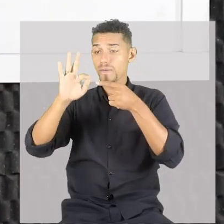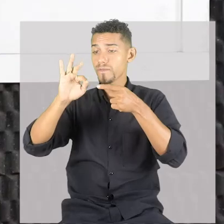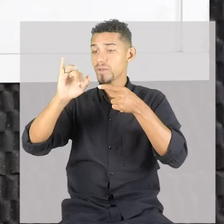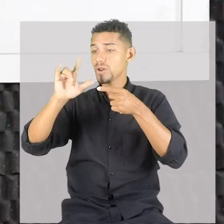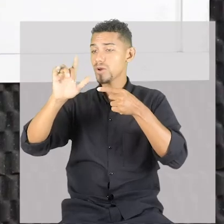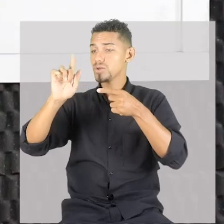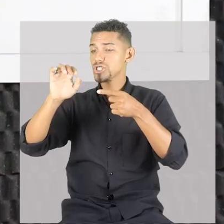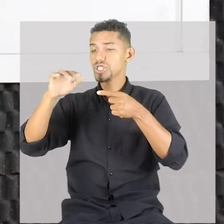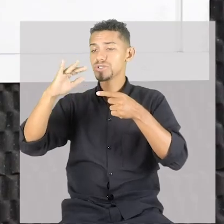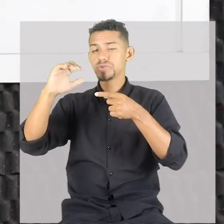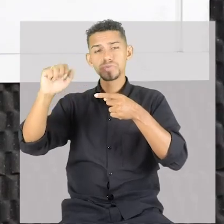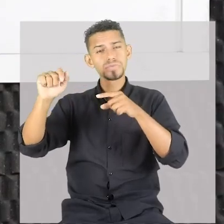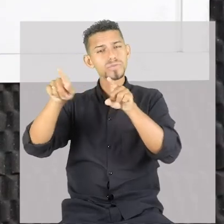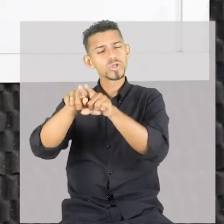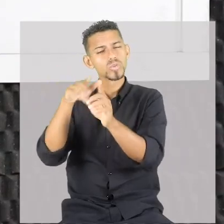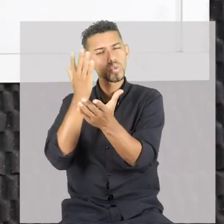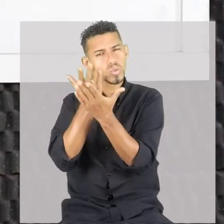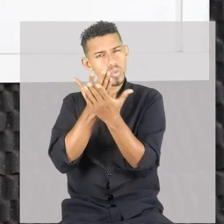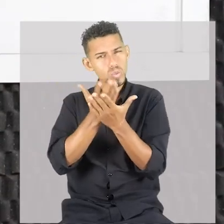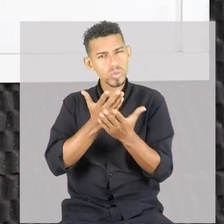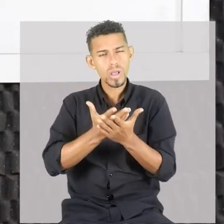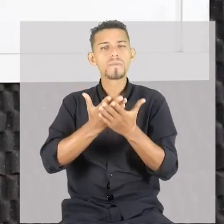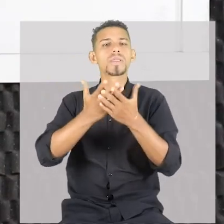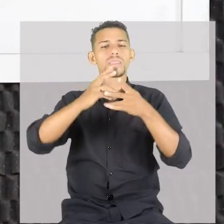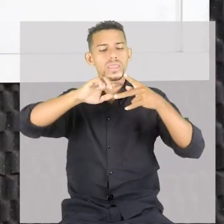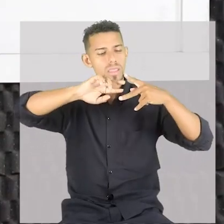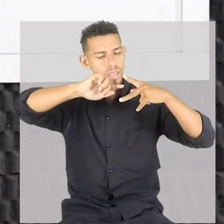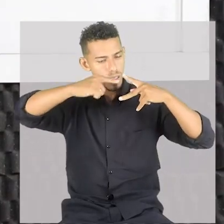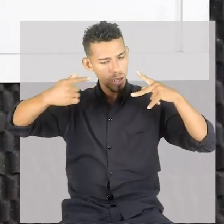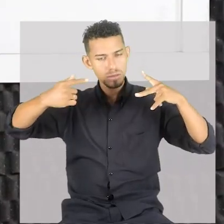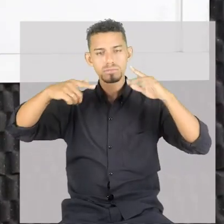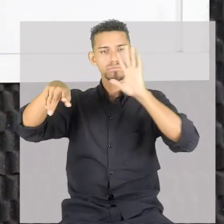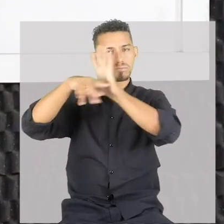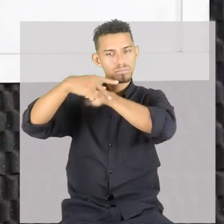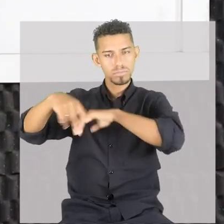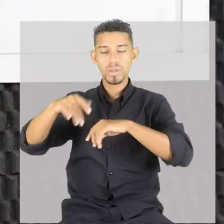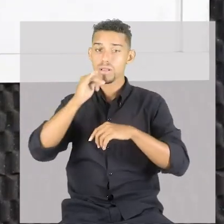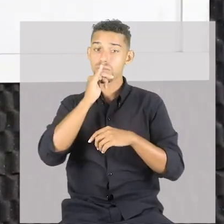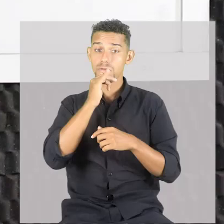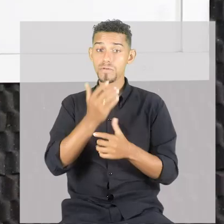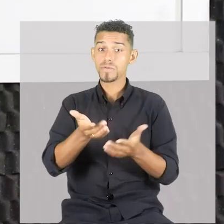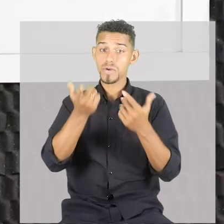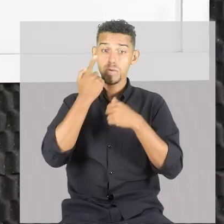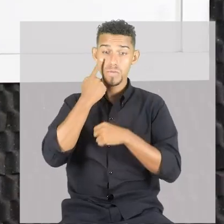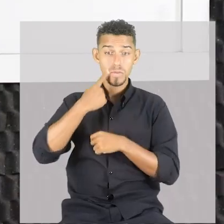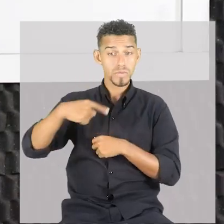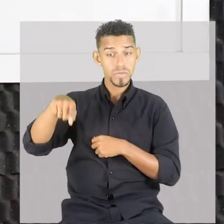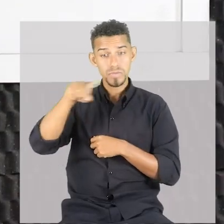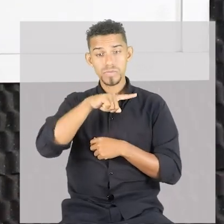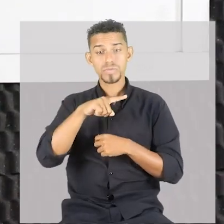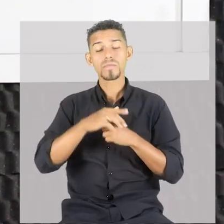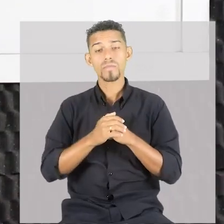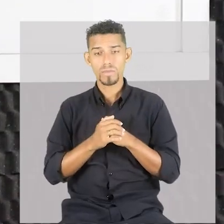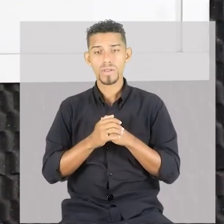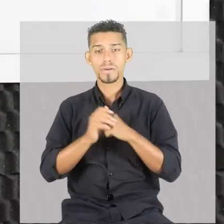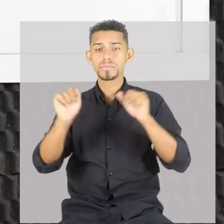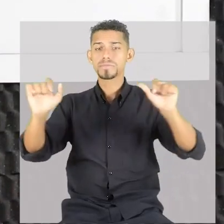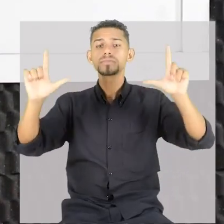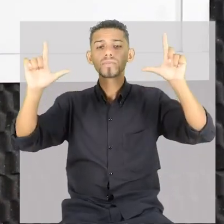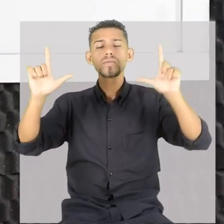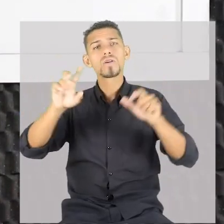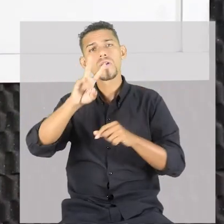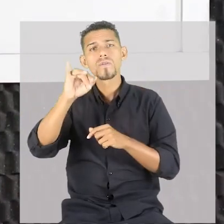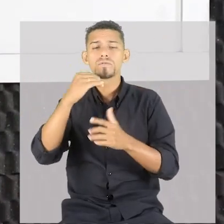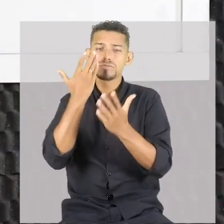o estudo aí do material genético desses indivíduos. Então, eu montei aqui com vocês, tá? Para vocês, um quadro e eu